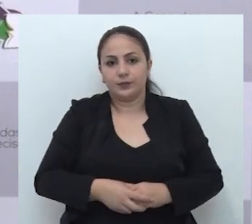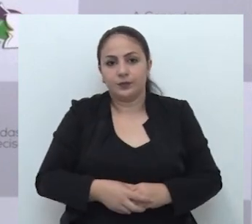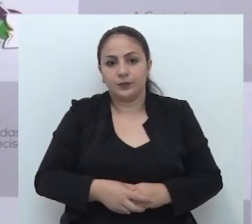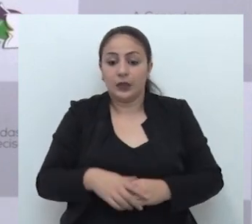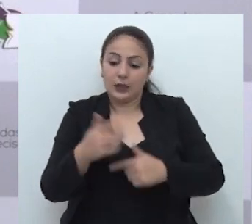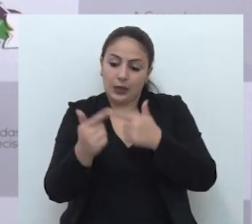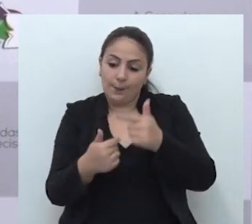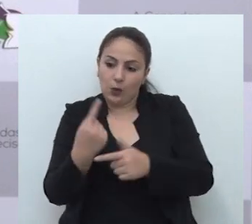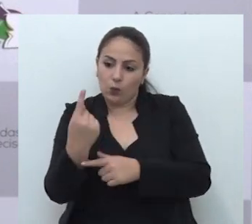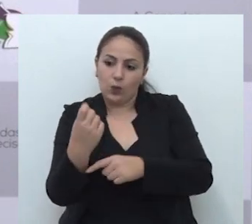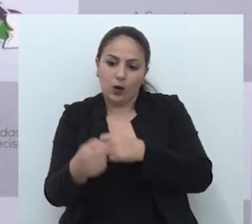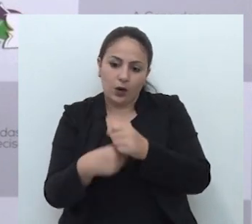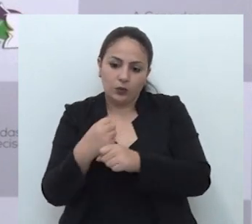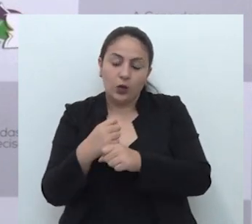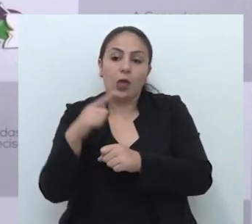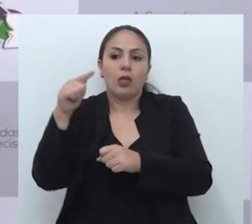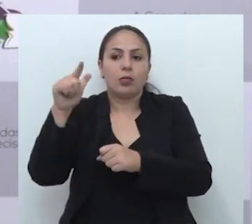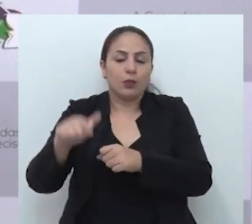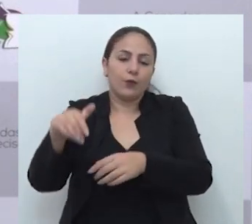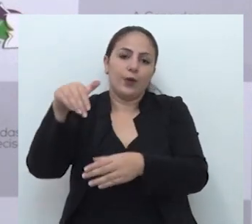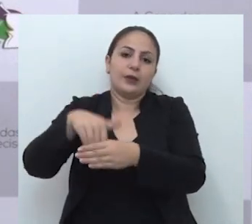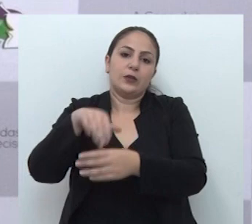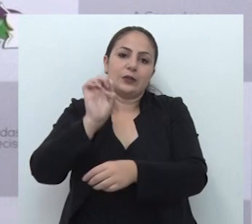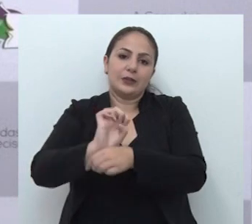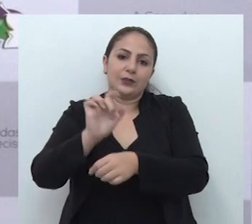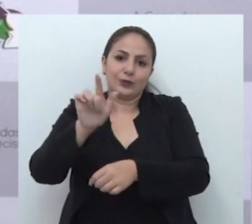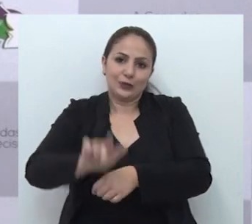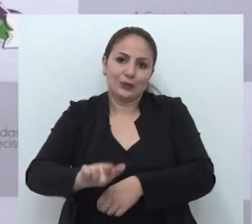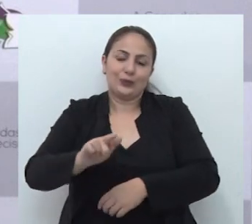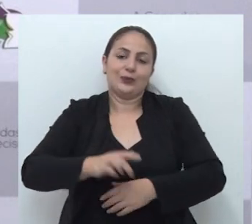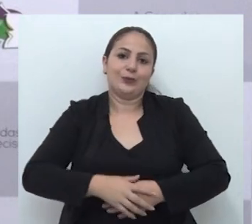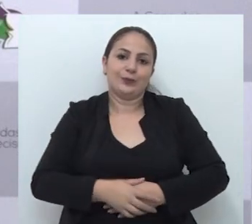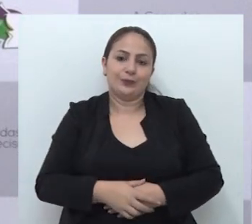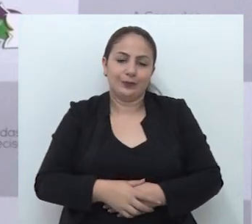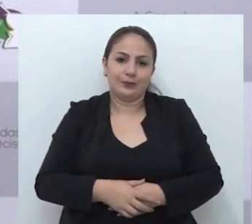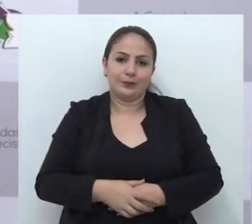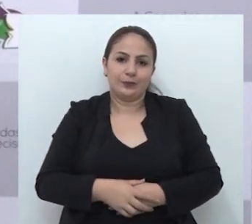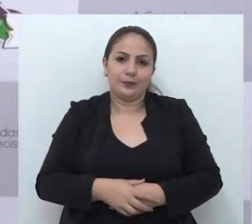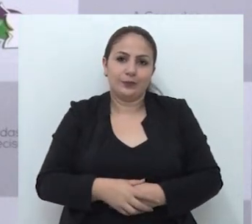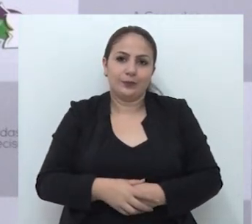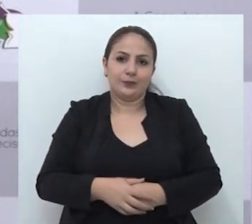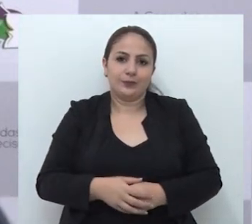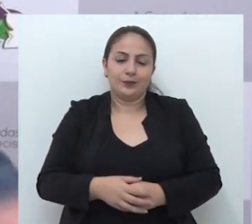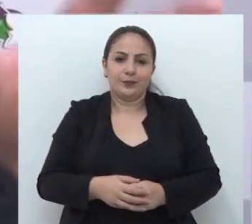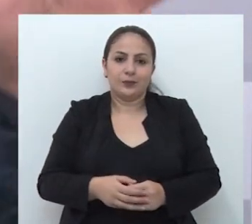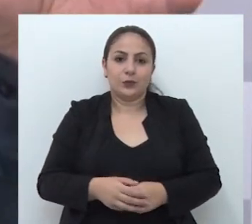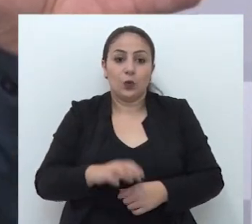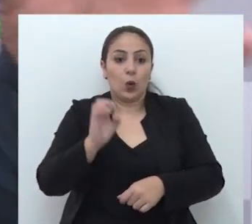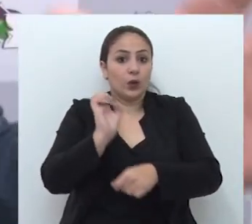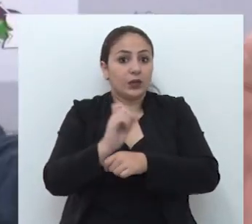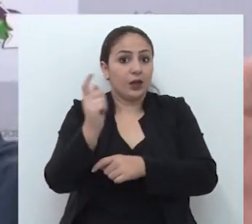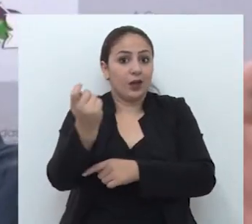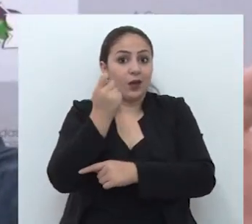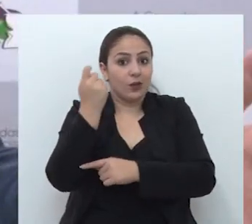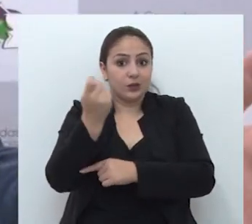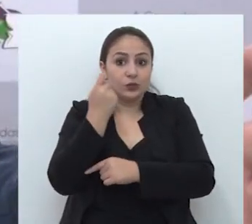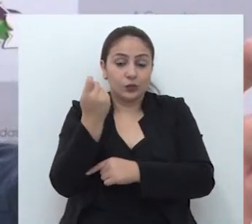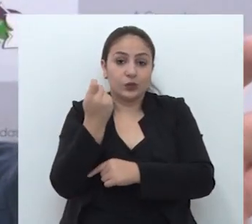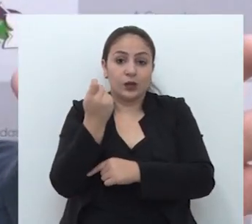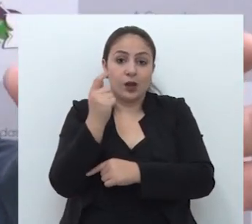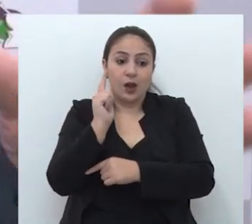Trabalha 1 ano e vem a eleição estadual de novo. Então, o Estado do Rio Grande do